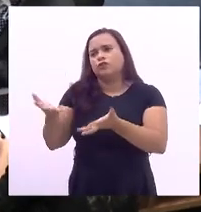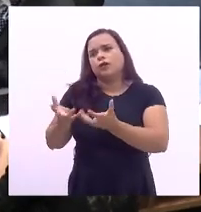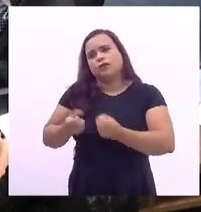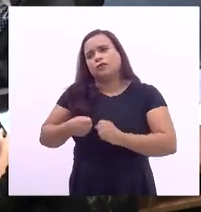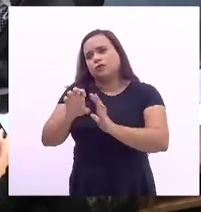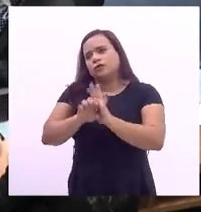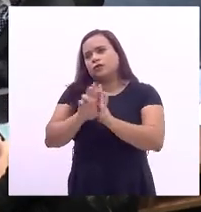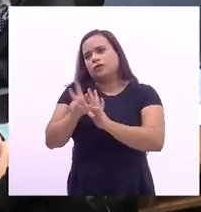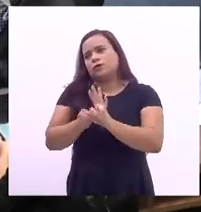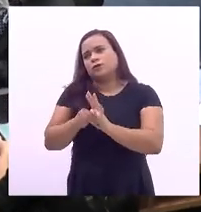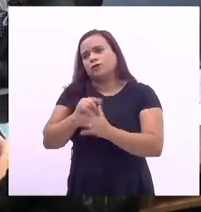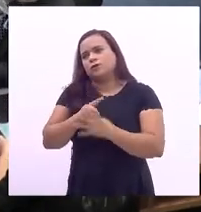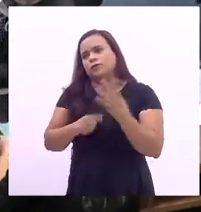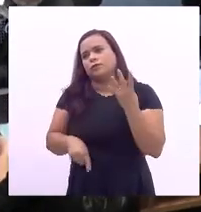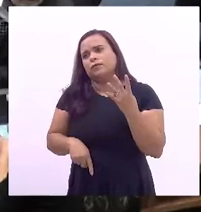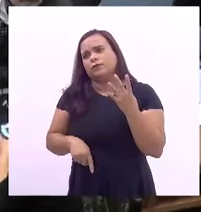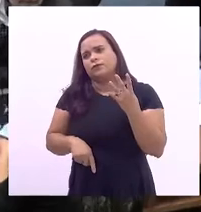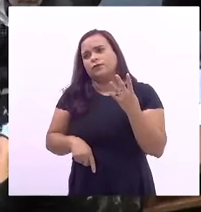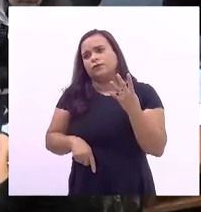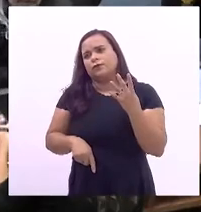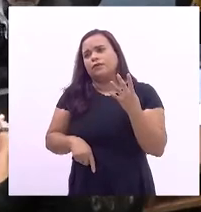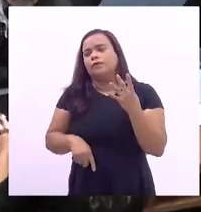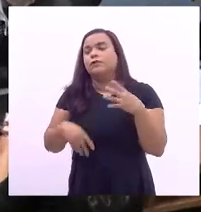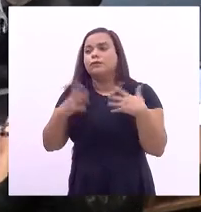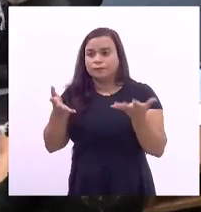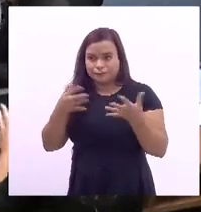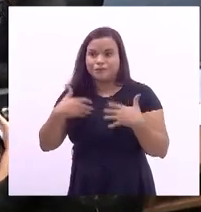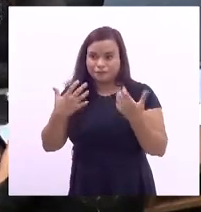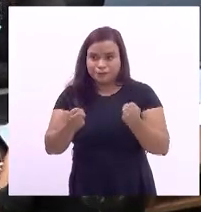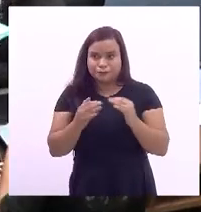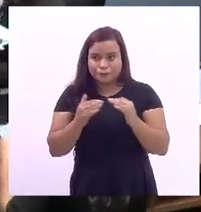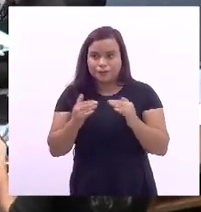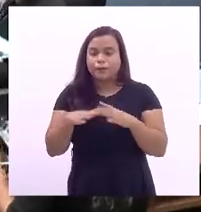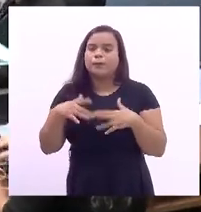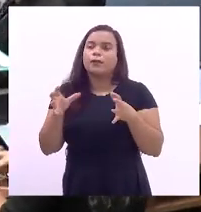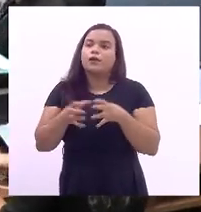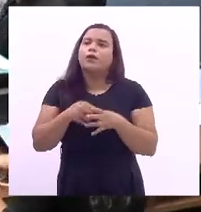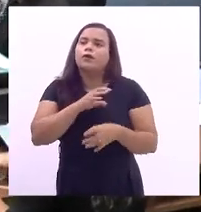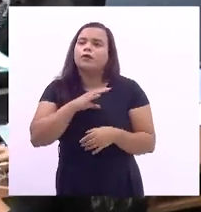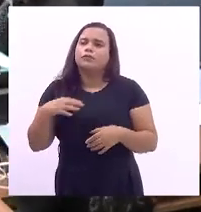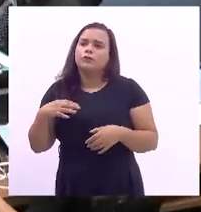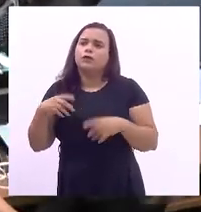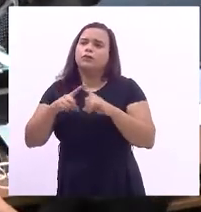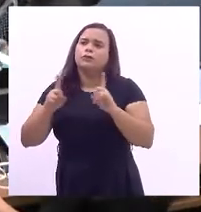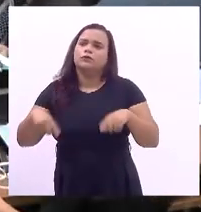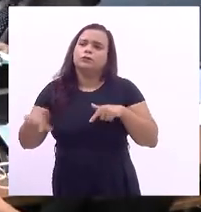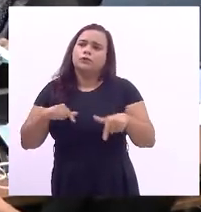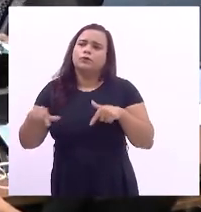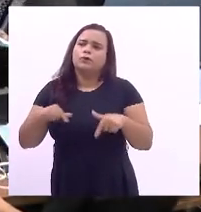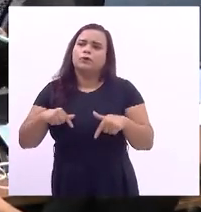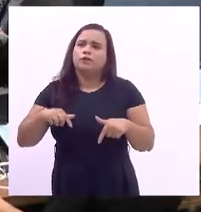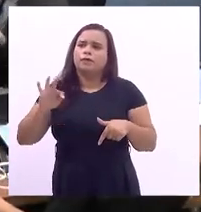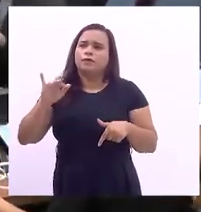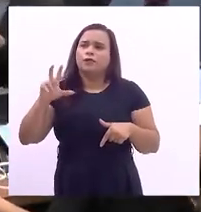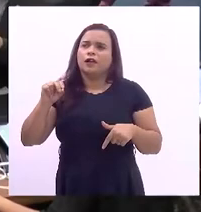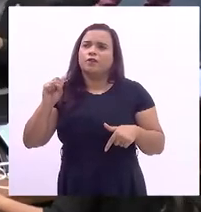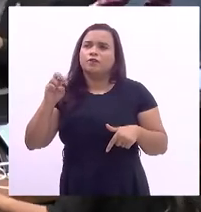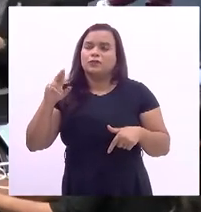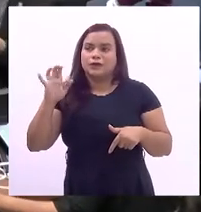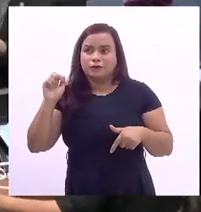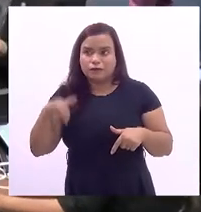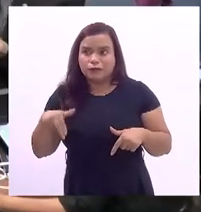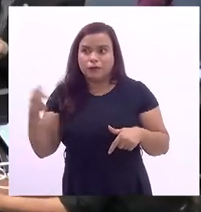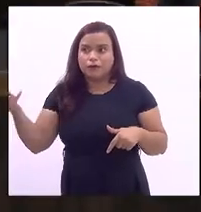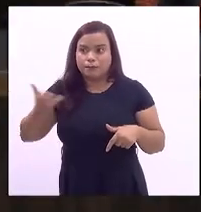não parecer favorável da comissão de servidores Deputado Flávio se ela filho eu fui informado que Deputado Rodrigo